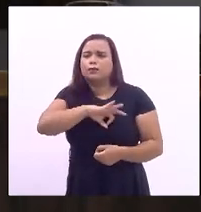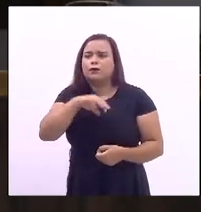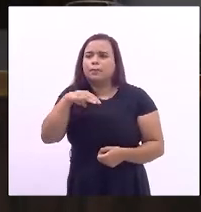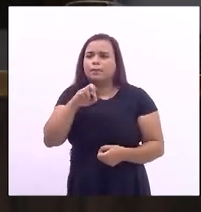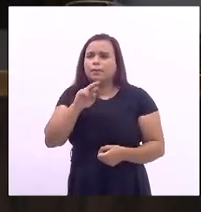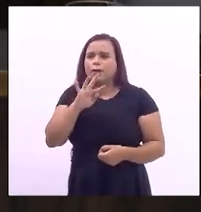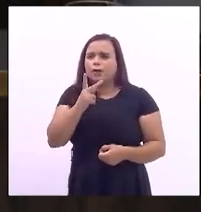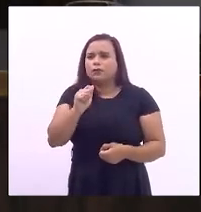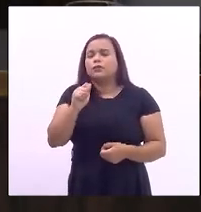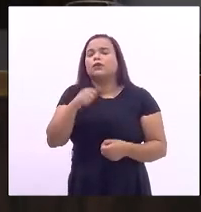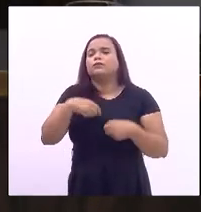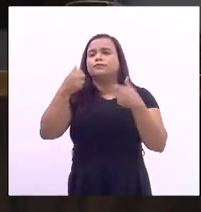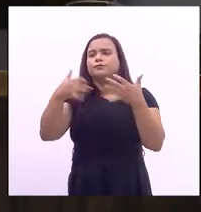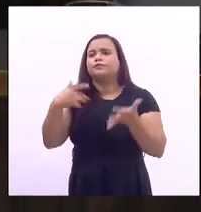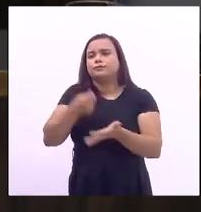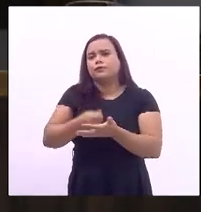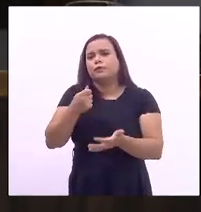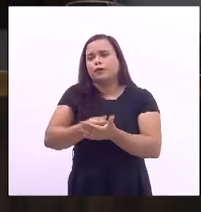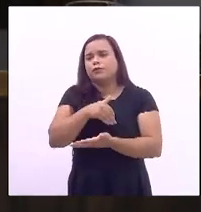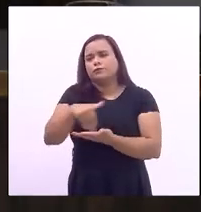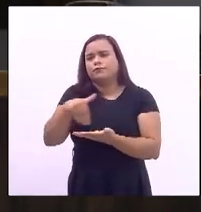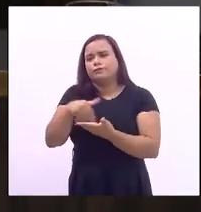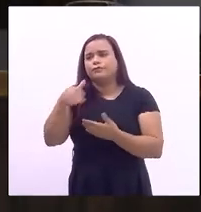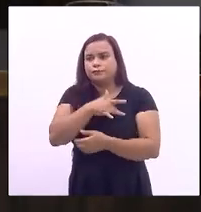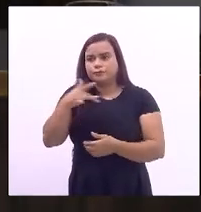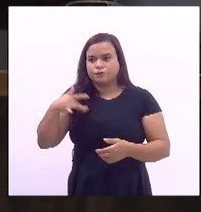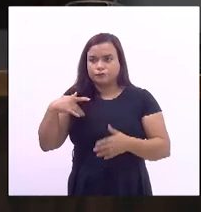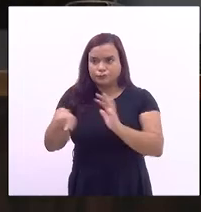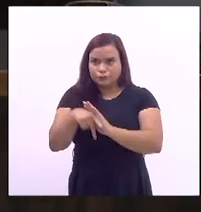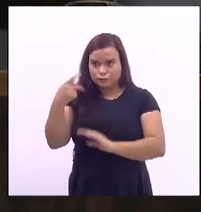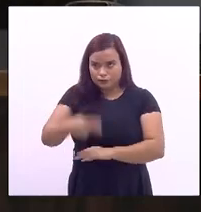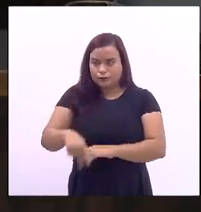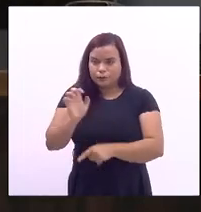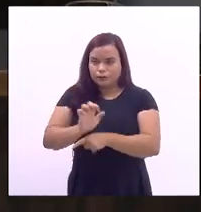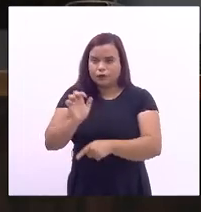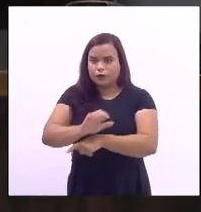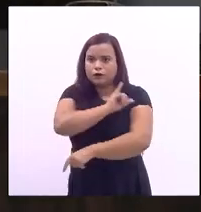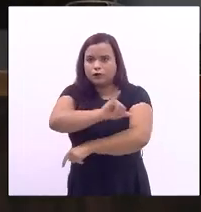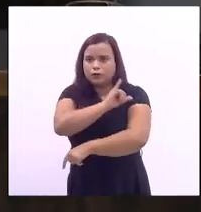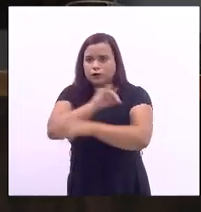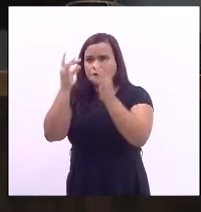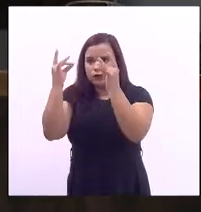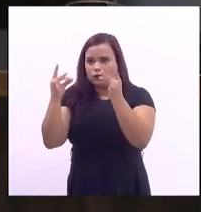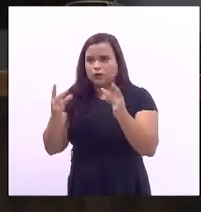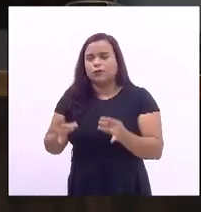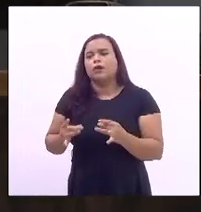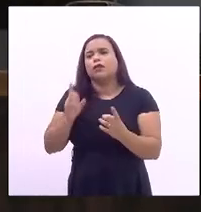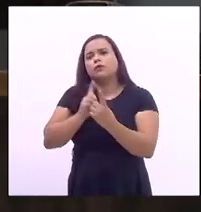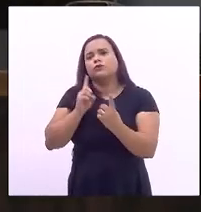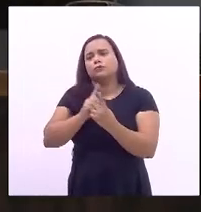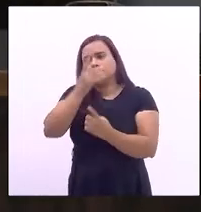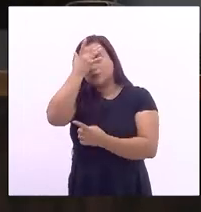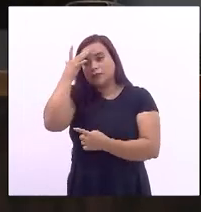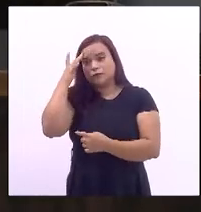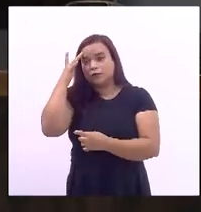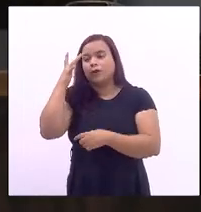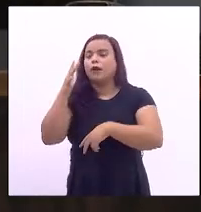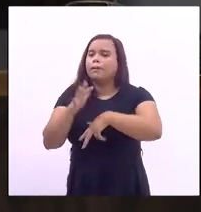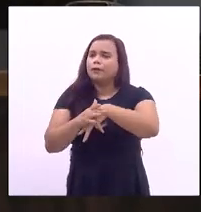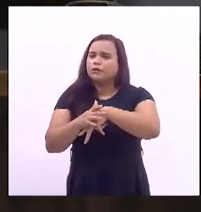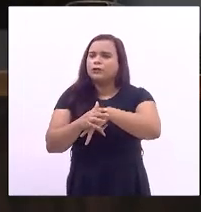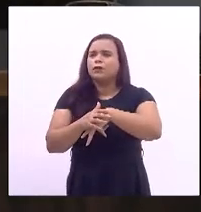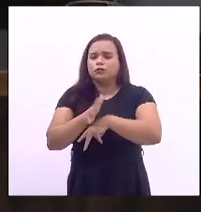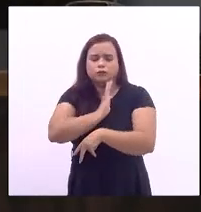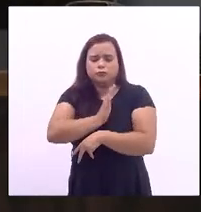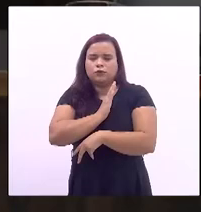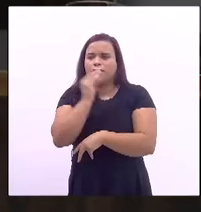estabelece a obrigatoriedade de a Secretaria de Saúde do Estado do Rio de Janeiro definir os critérios de atendimento de paciente com insuficiência cardíaca com